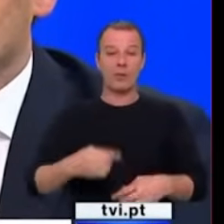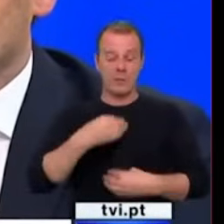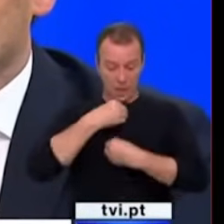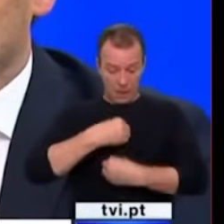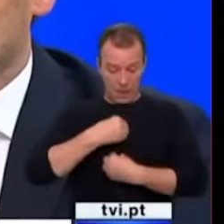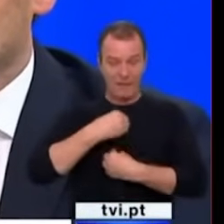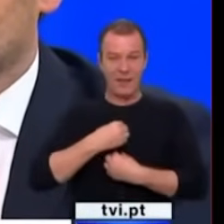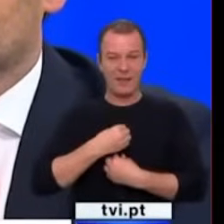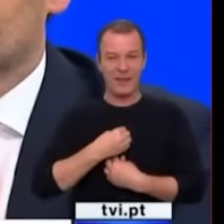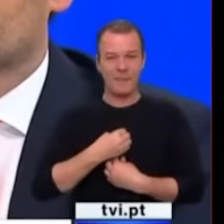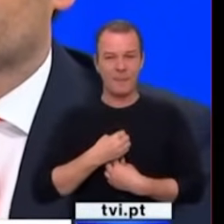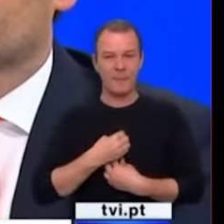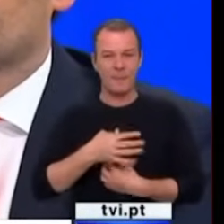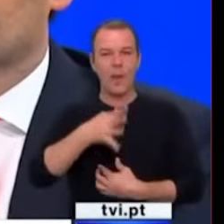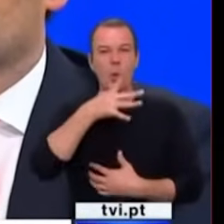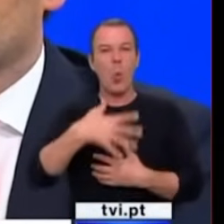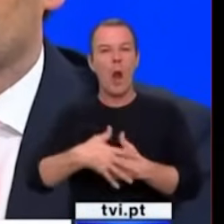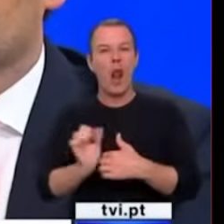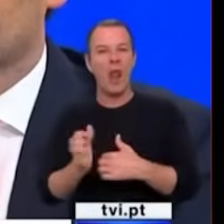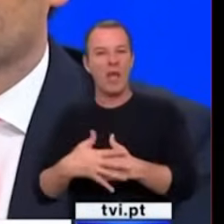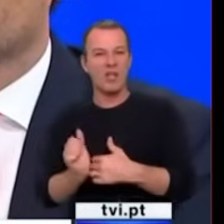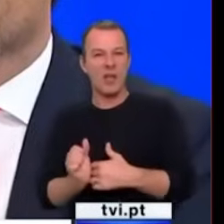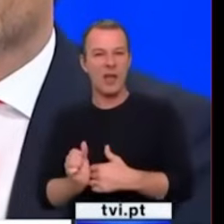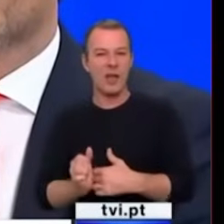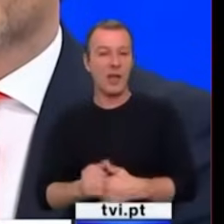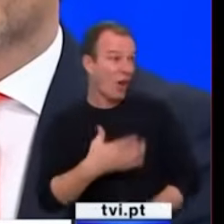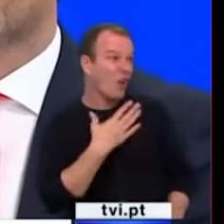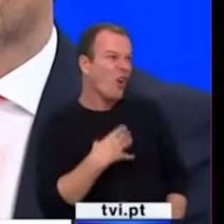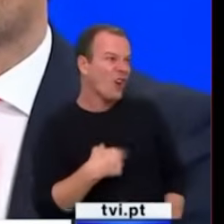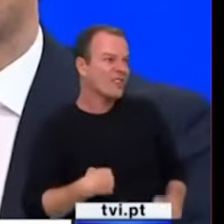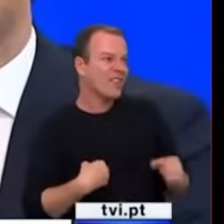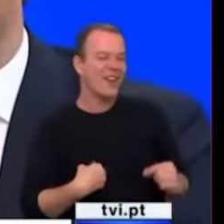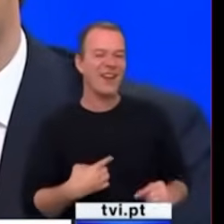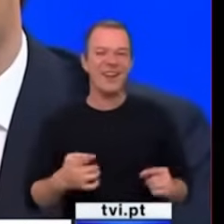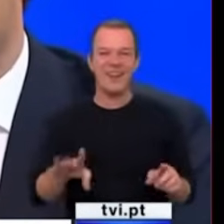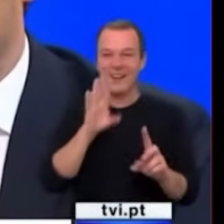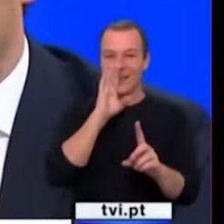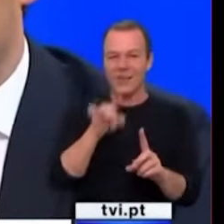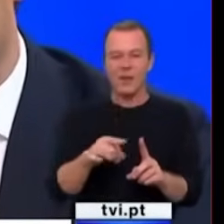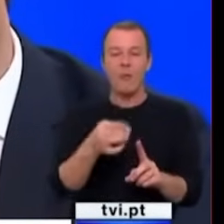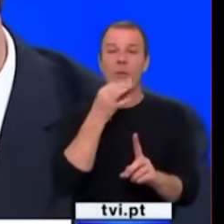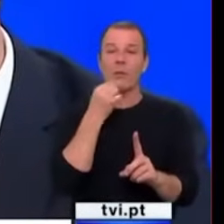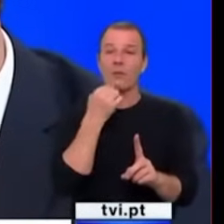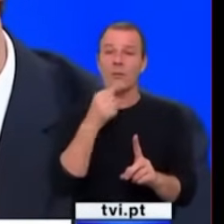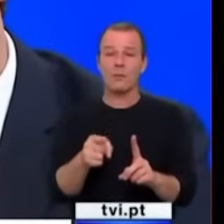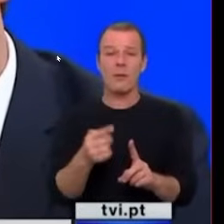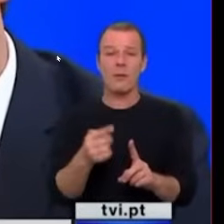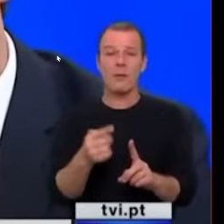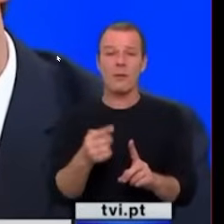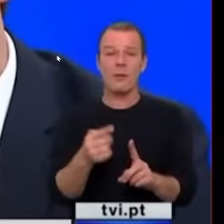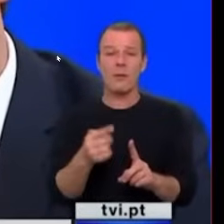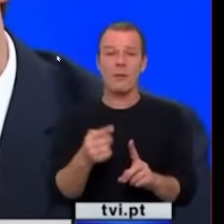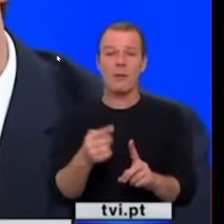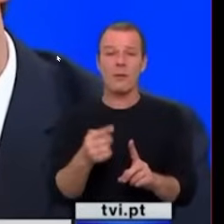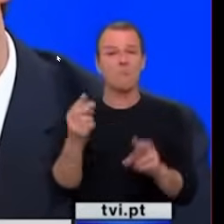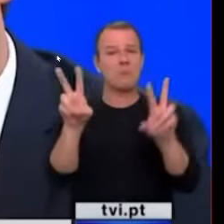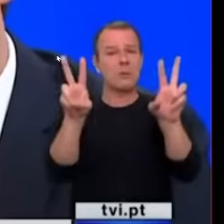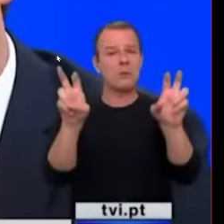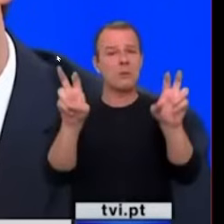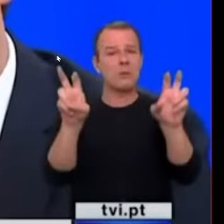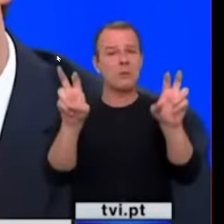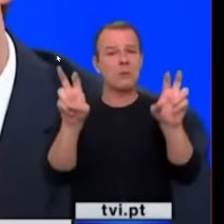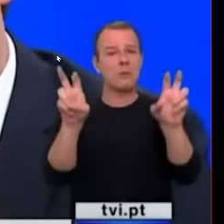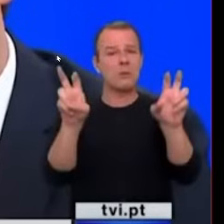gravata perto de cor de laranja e eu gostava de lhe perguntar estava a falar há pouco da da defesa dos pol o fascínio